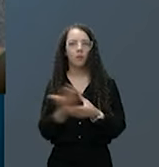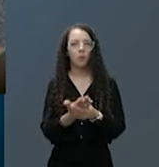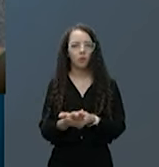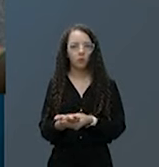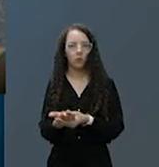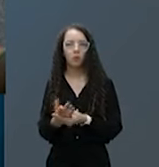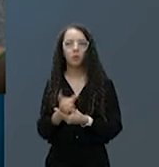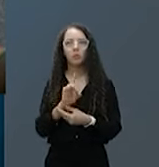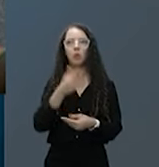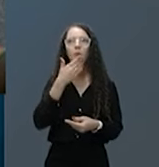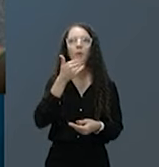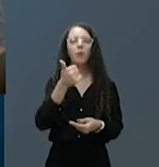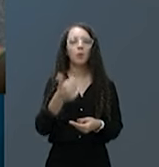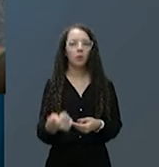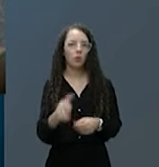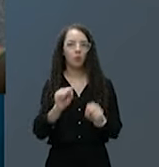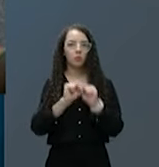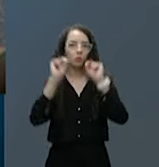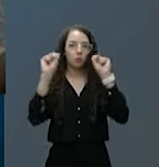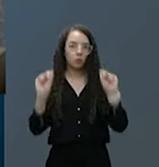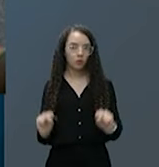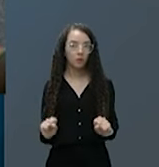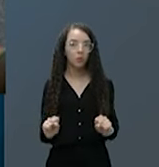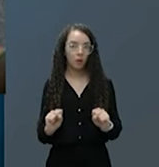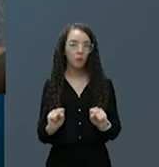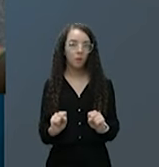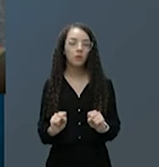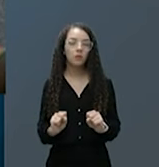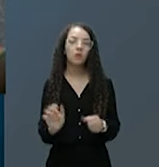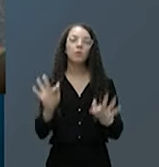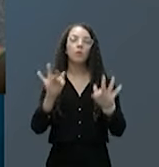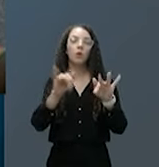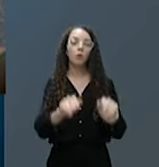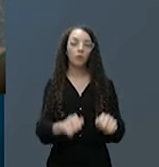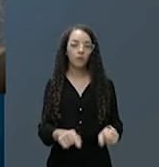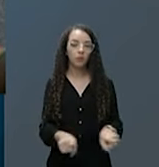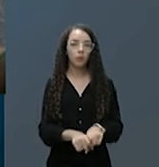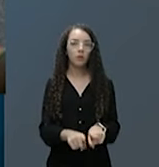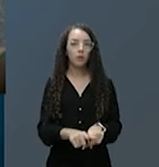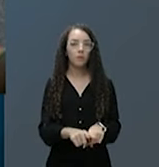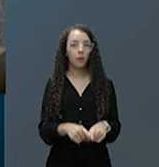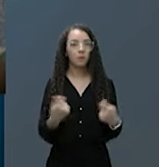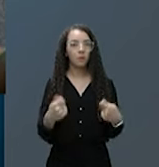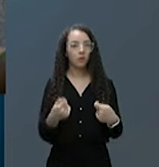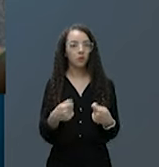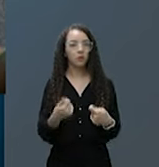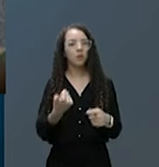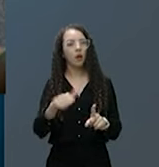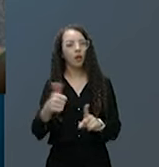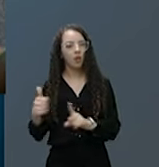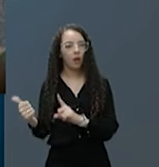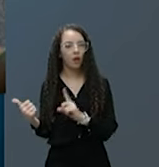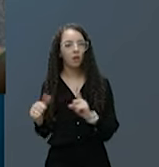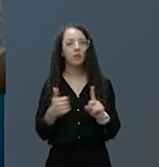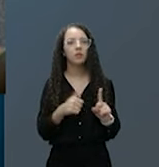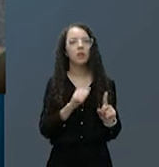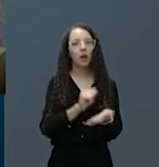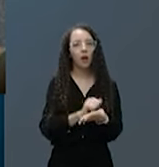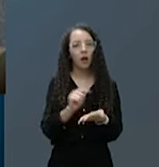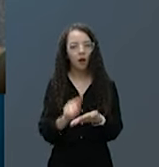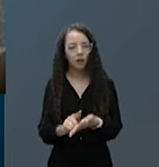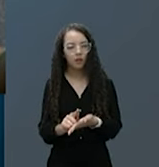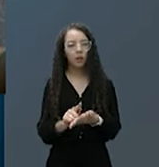dos precedentes qualificados. Por fim, há de se considerar ainda, Excelências, que a interposição do agravo interno ela se faz